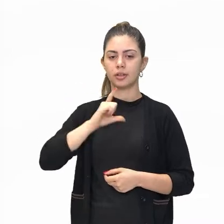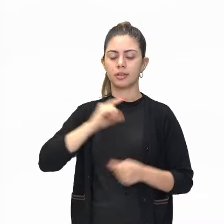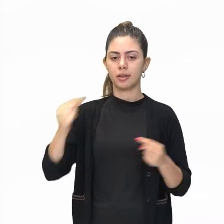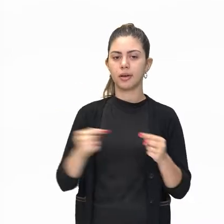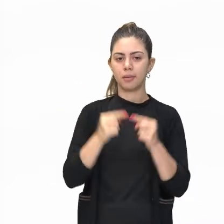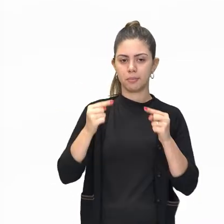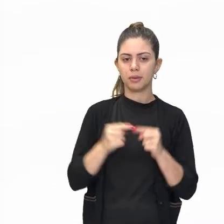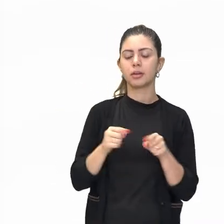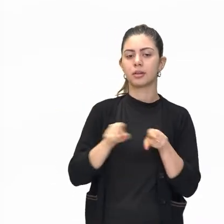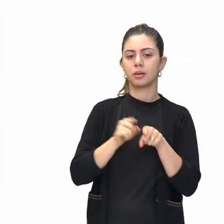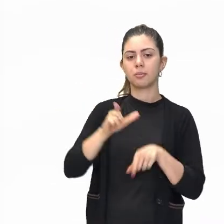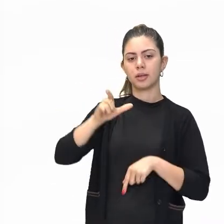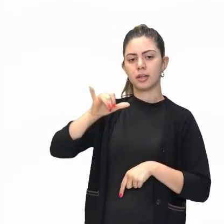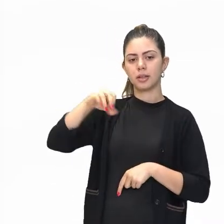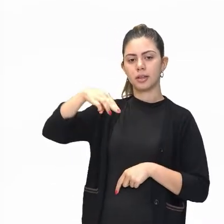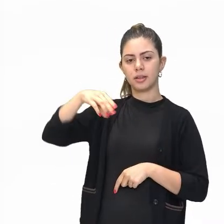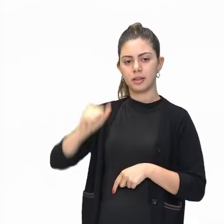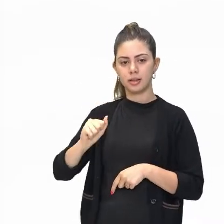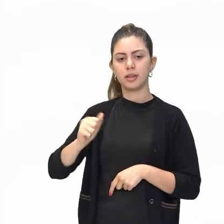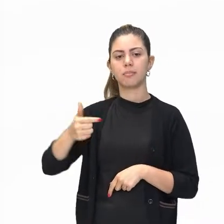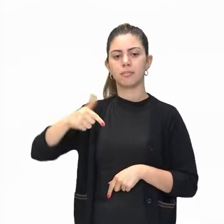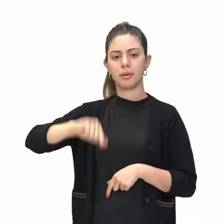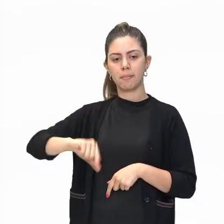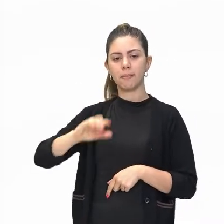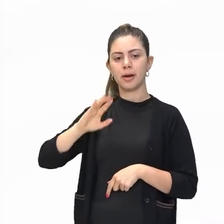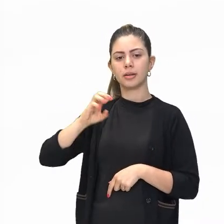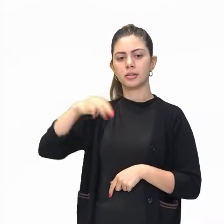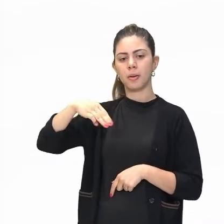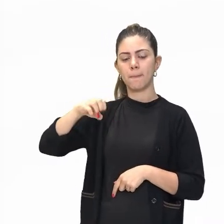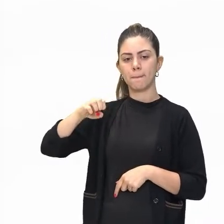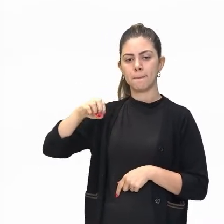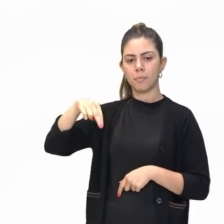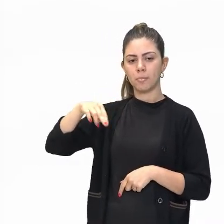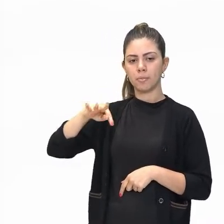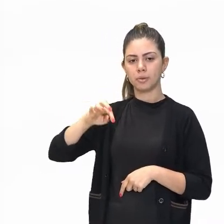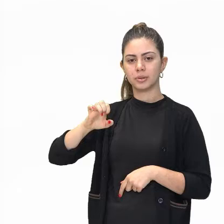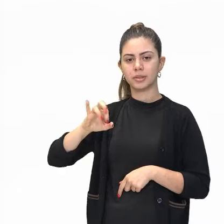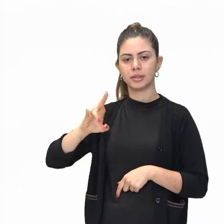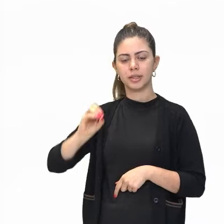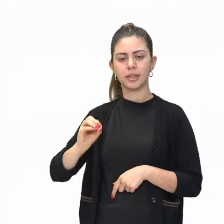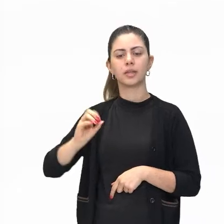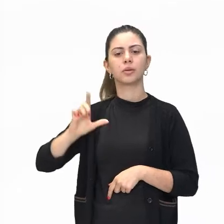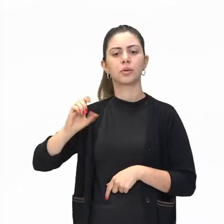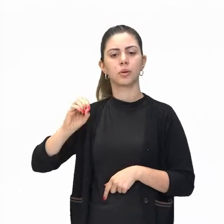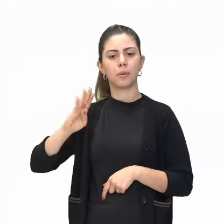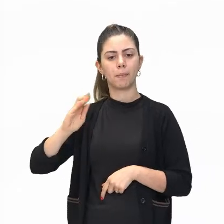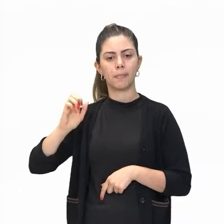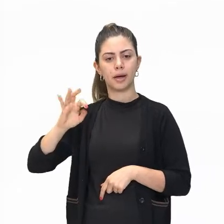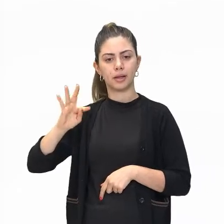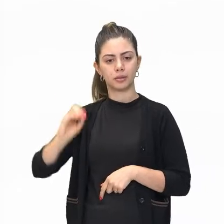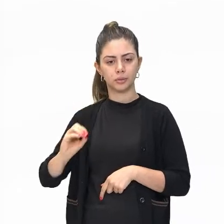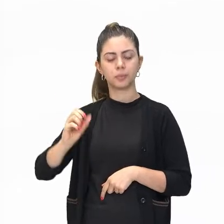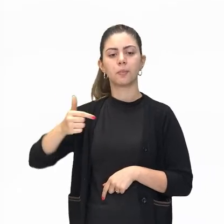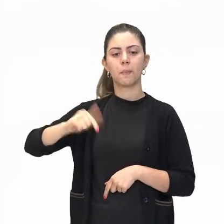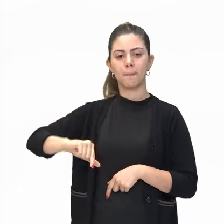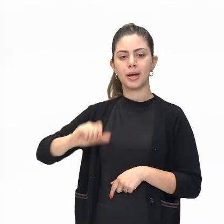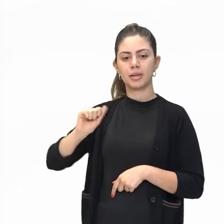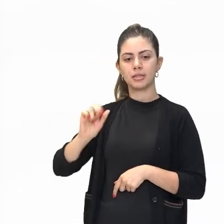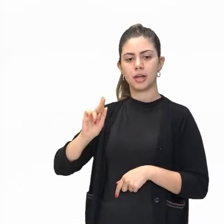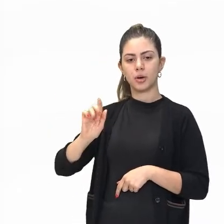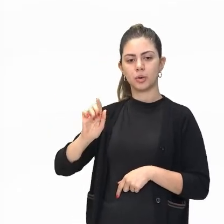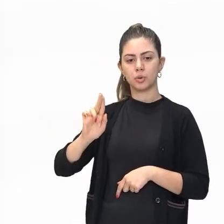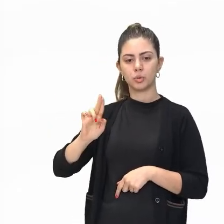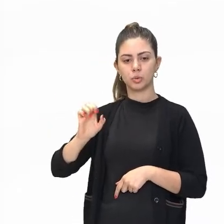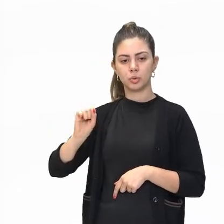Sertões. Lima Barreto, com a obra Triste Fim de Policarpo Quaresma. Monteiro Lobato,